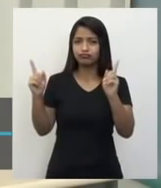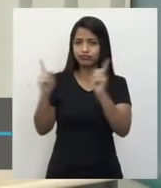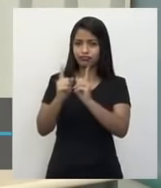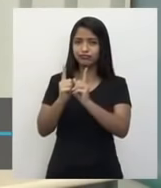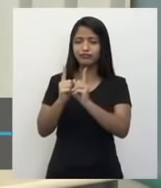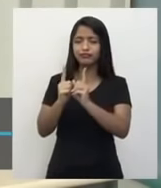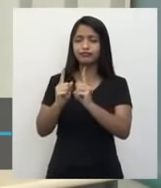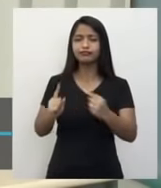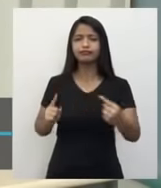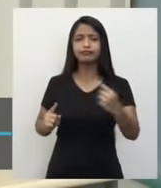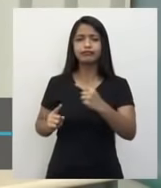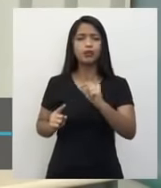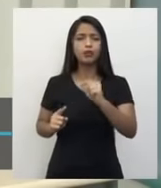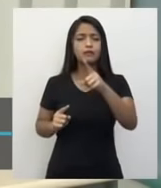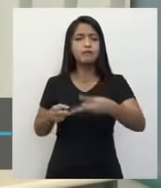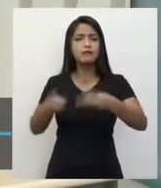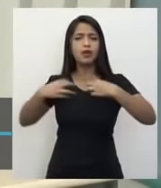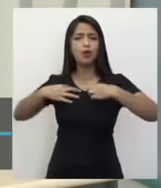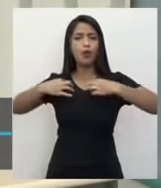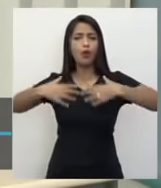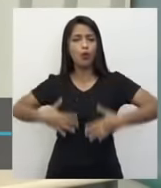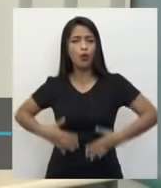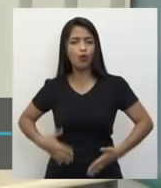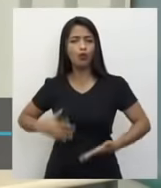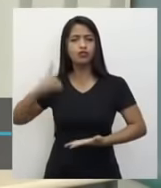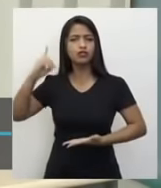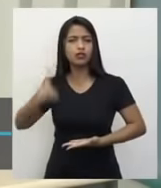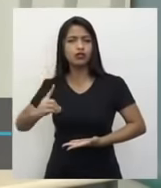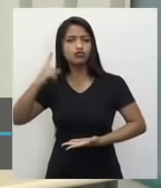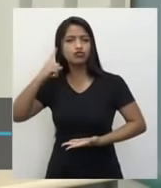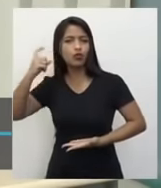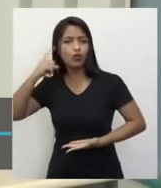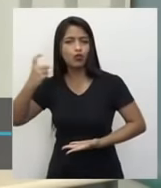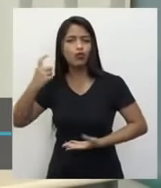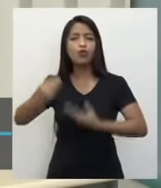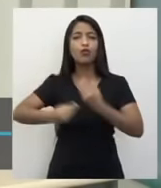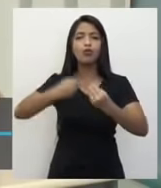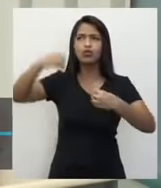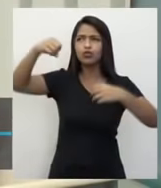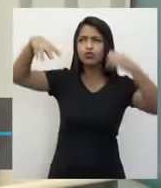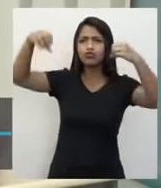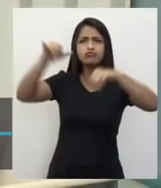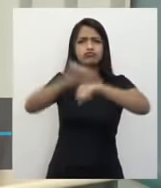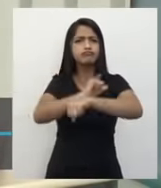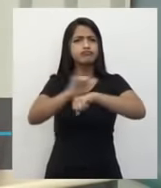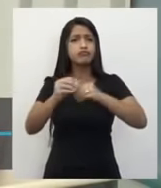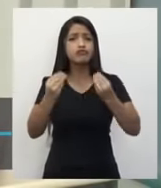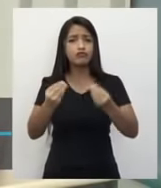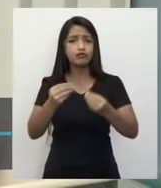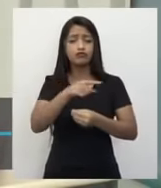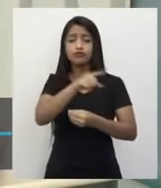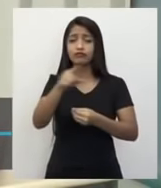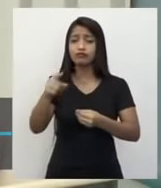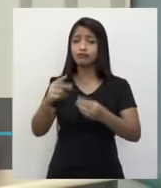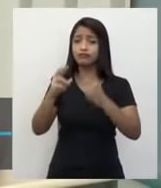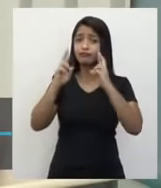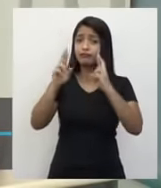para vocês repararem no figurino, cenografia, direção, sonoplastia, de um bastidor, para a gente ver como é que funciona. Espero que vocês